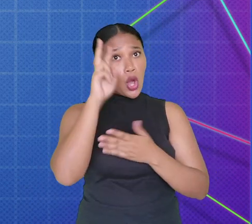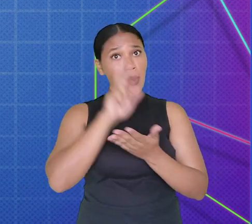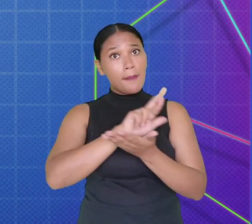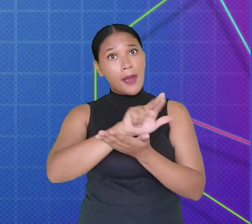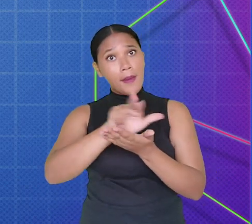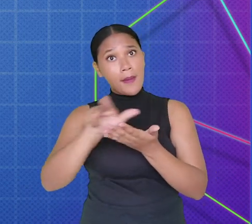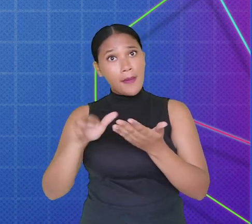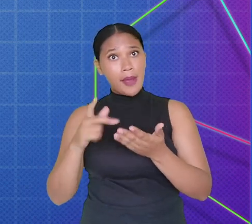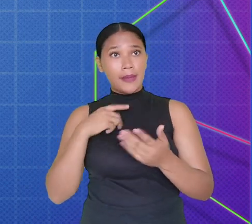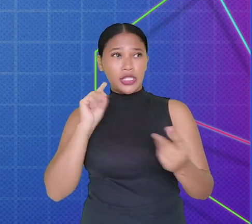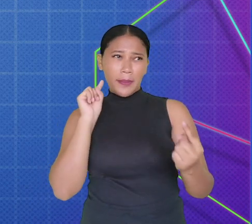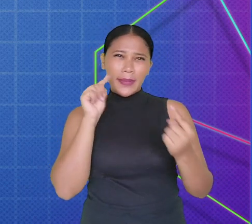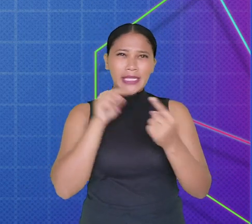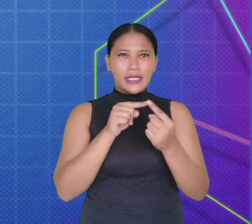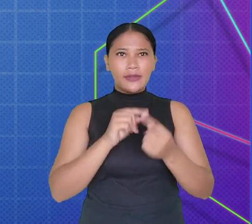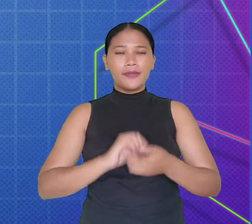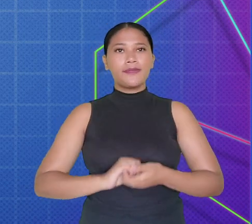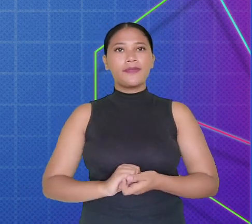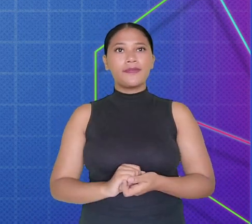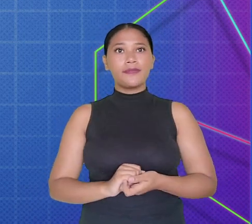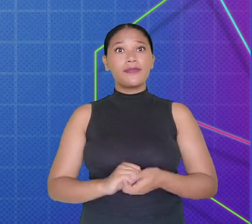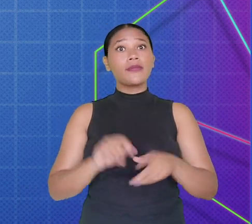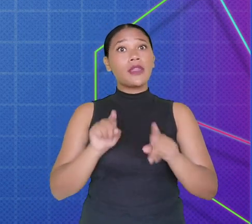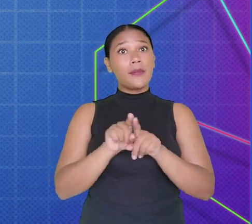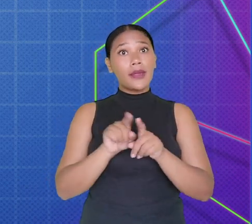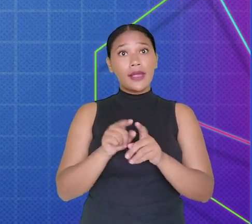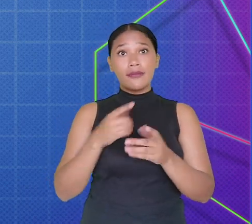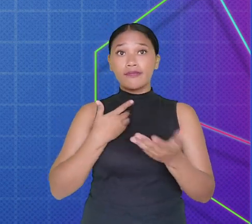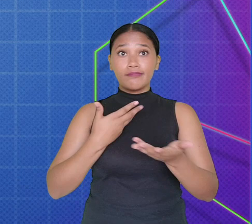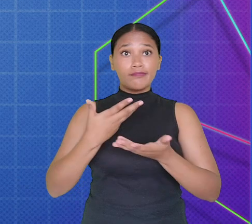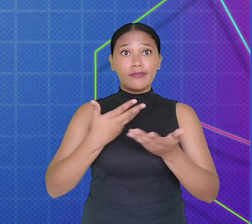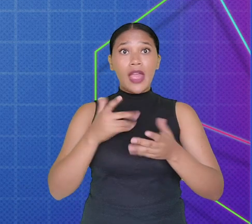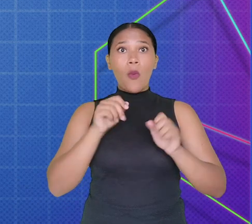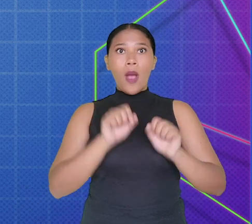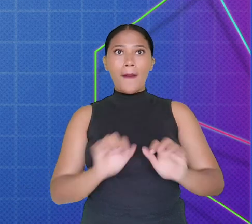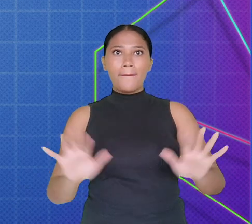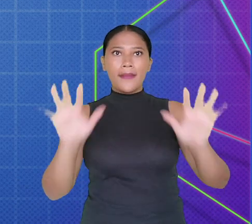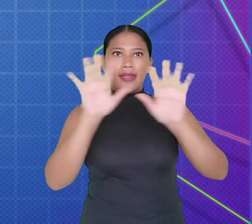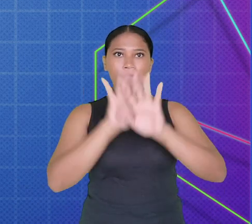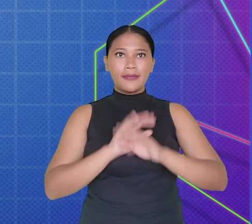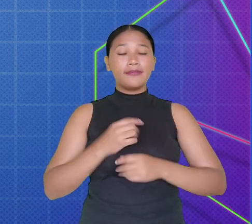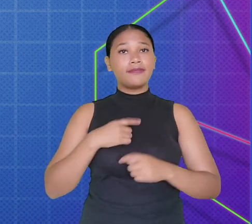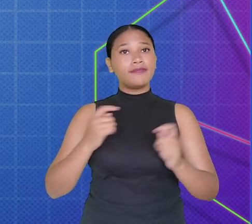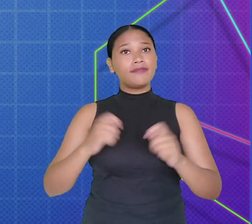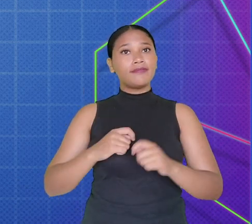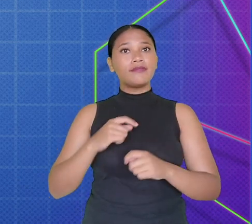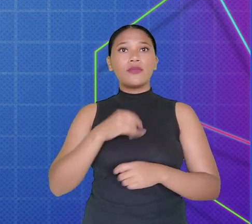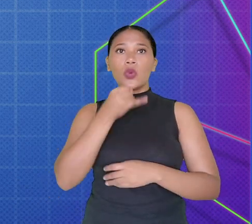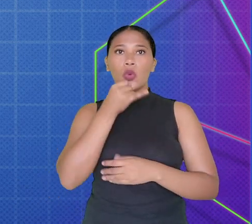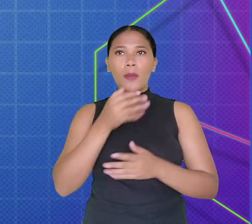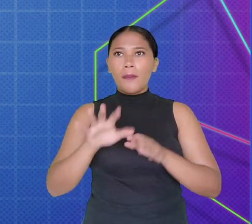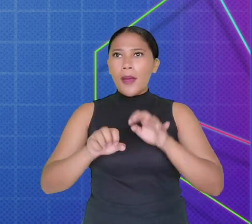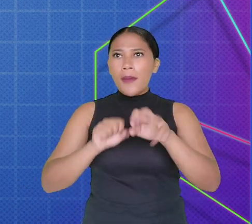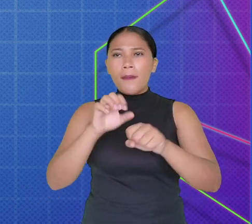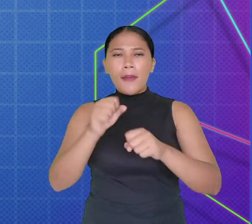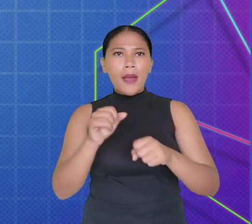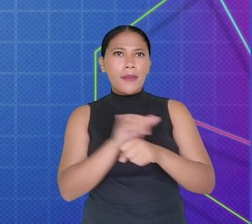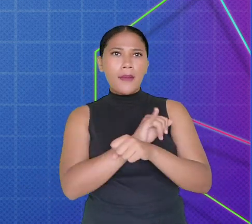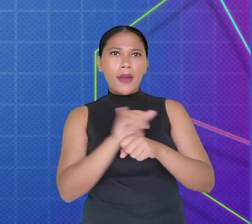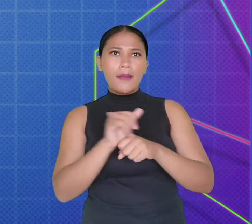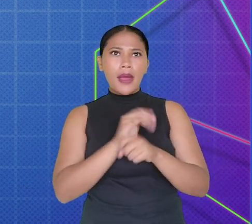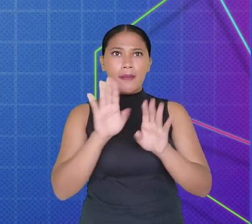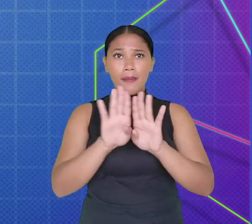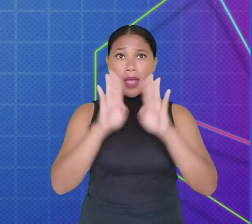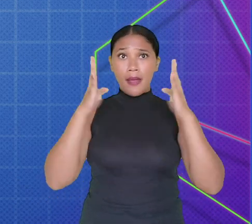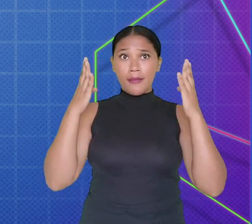história de personagens específicos. Outra forma de interação é com o ambiente do jogo. Isso pode incluir coletar